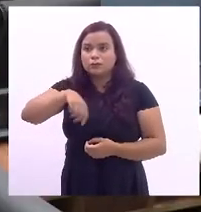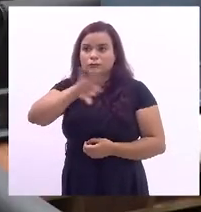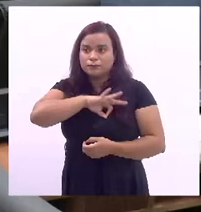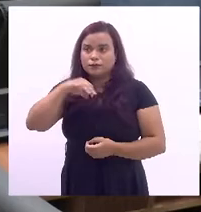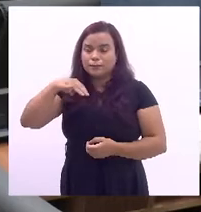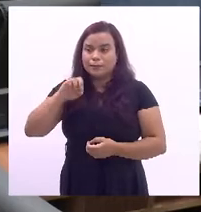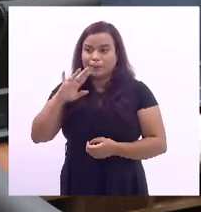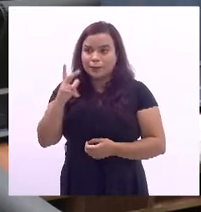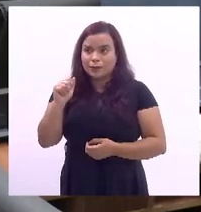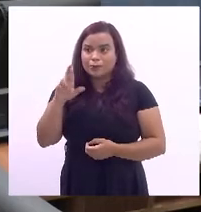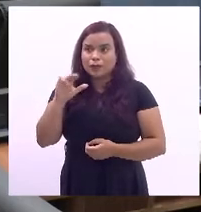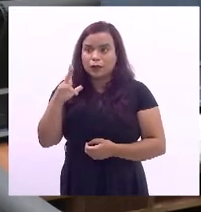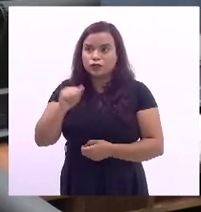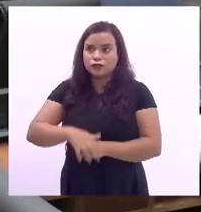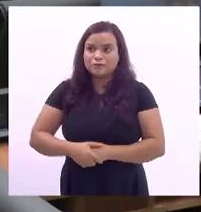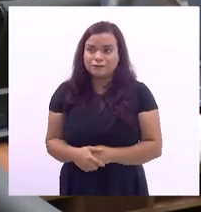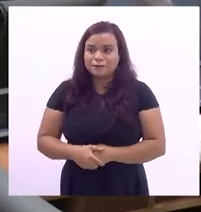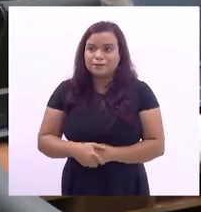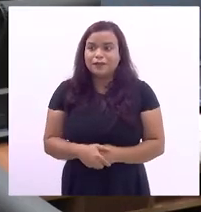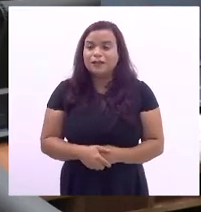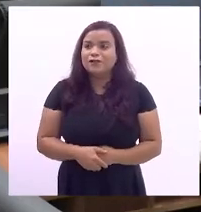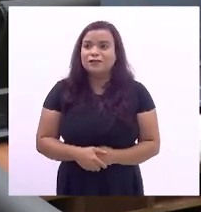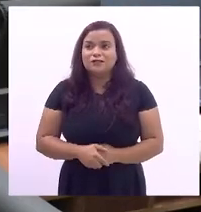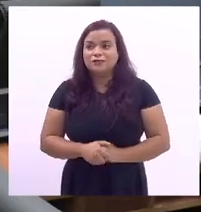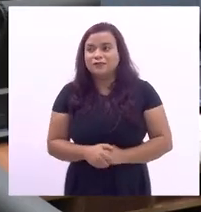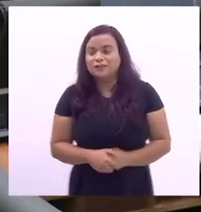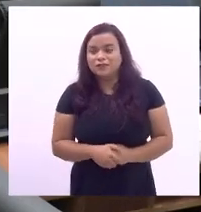Rocha o